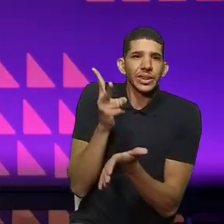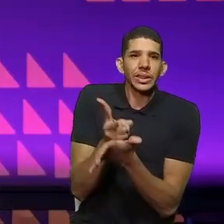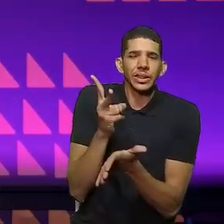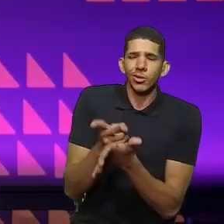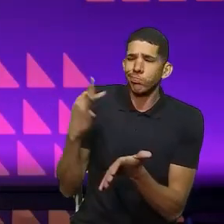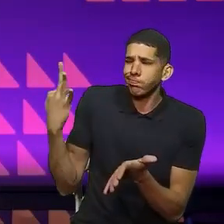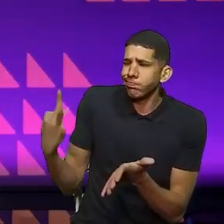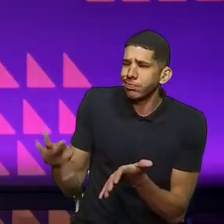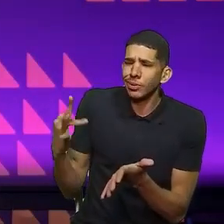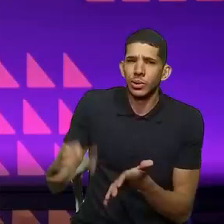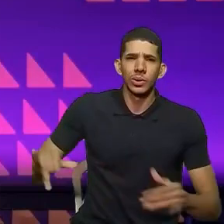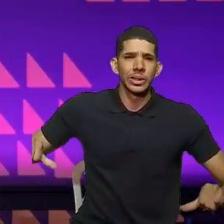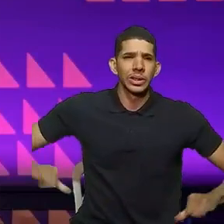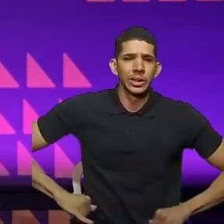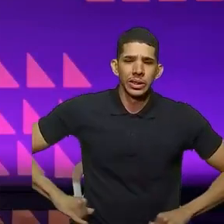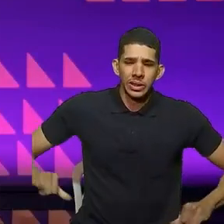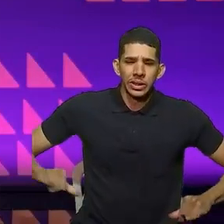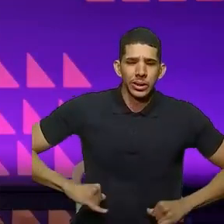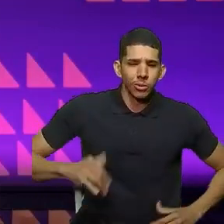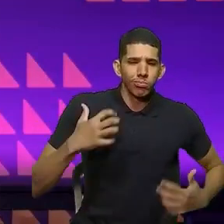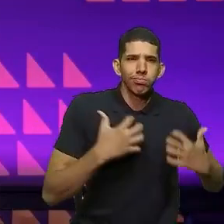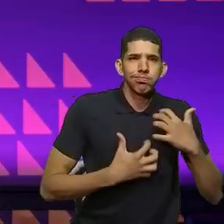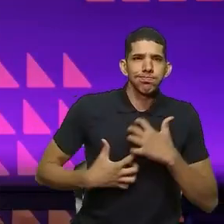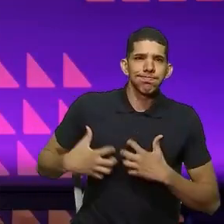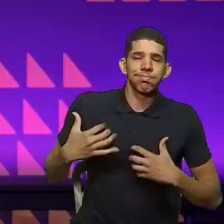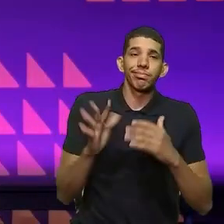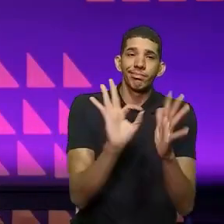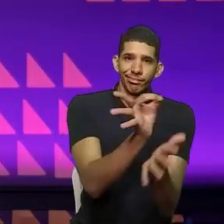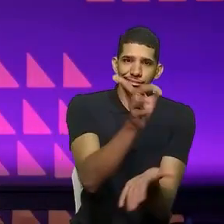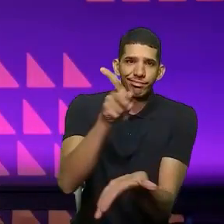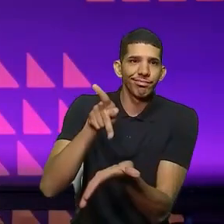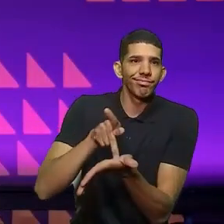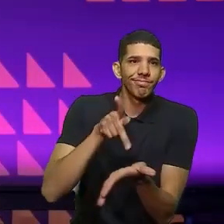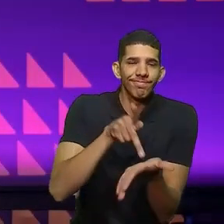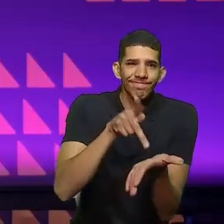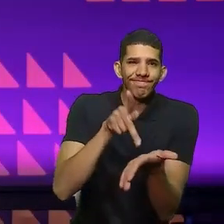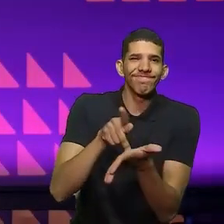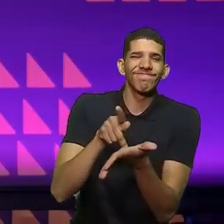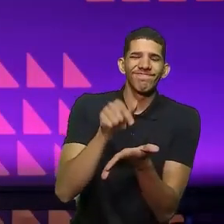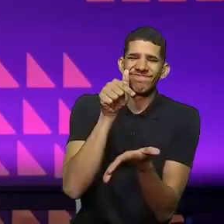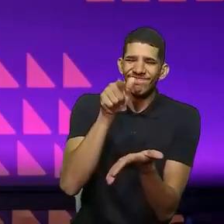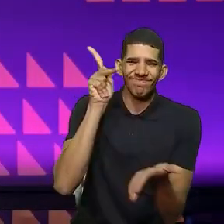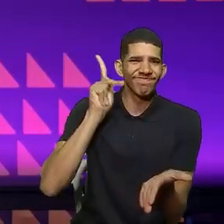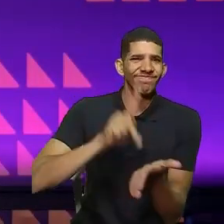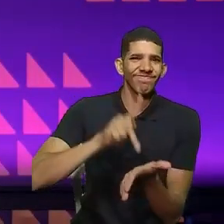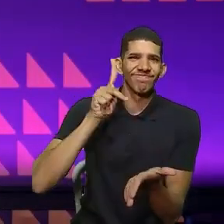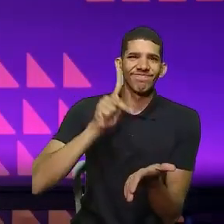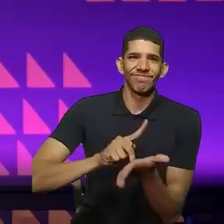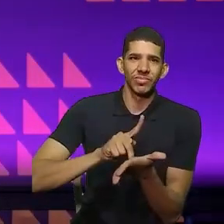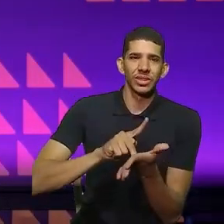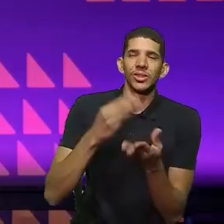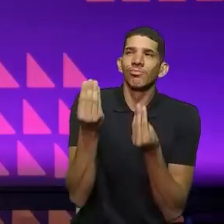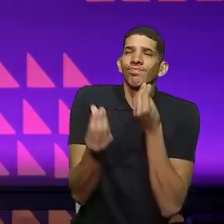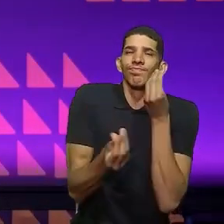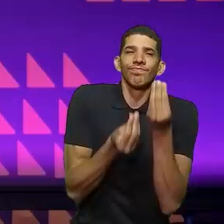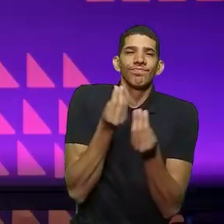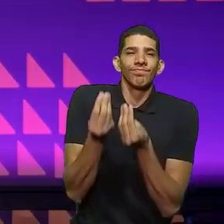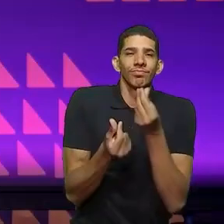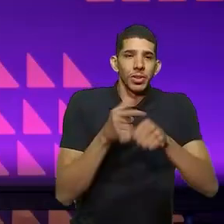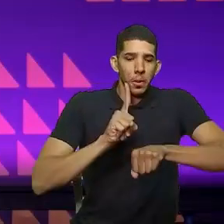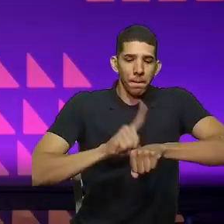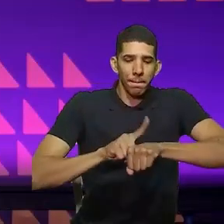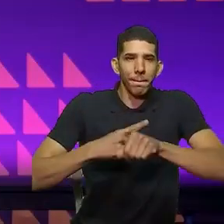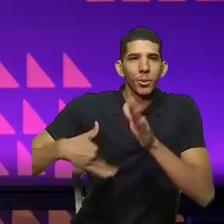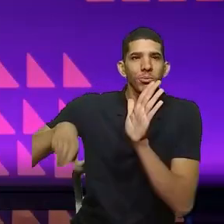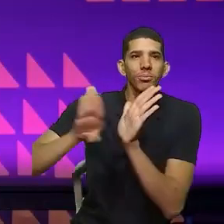sangra muito. É bem verdade que estamos consternados, aturdidos com o que nos chega em tempo real, pela